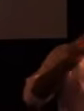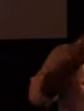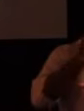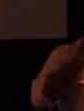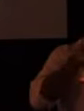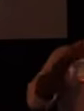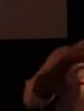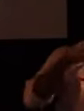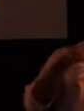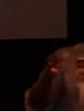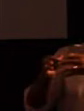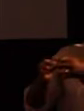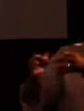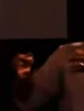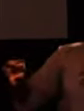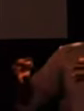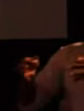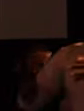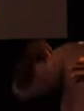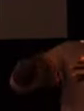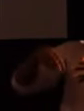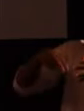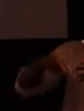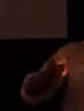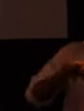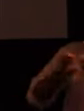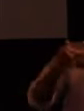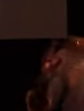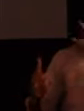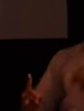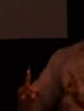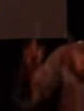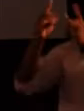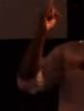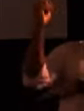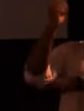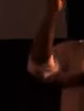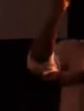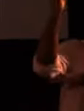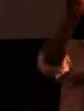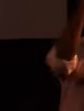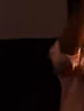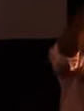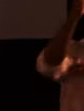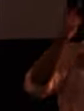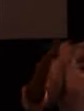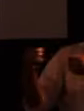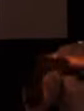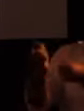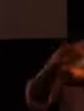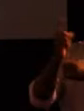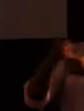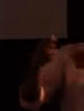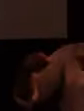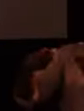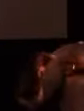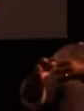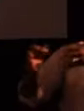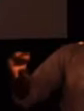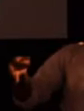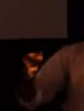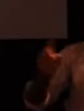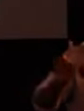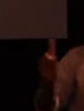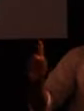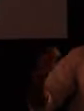2 metros, e aí nós estamos falando de padrões verticais, prédios altos, que se encostem em divisas laterais. Pode passar, por